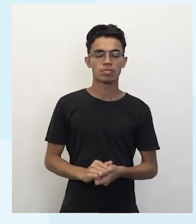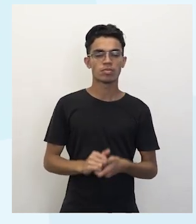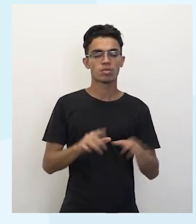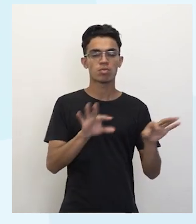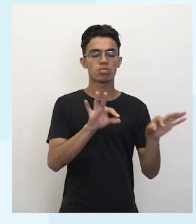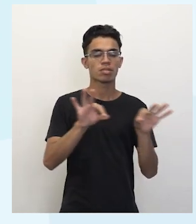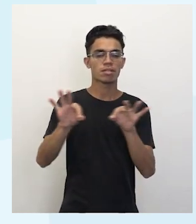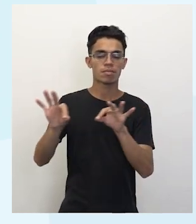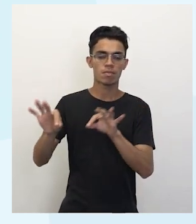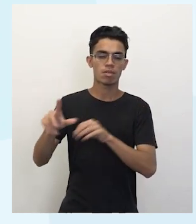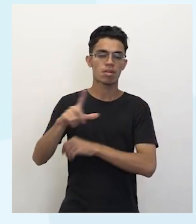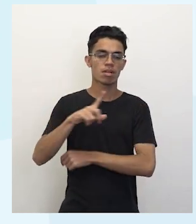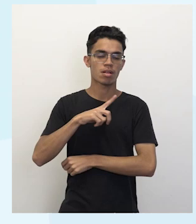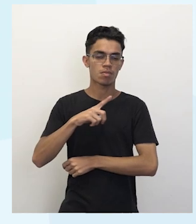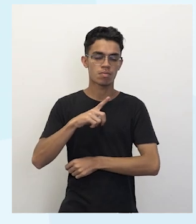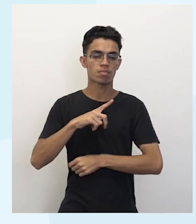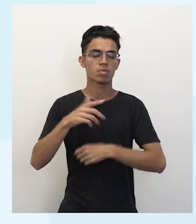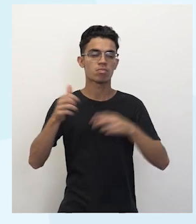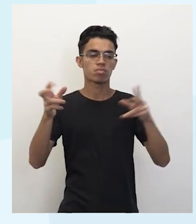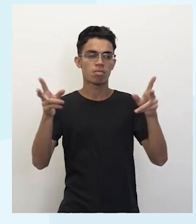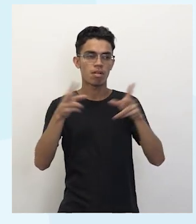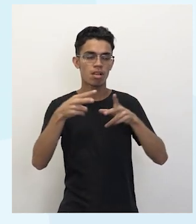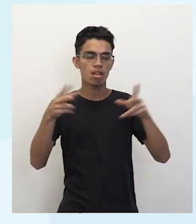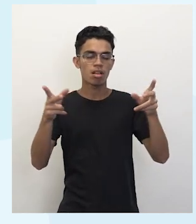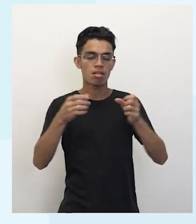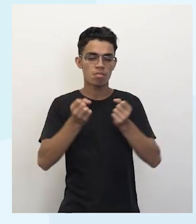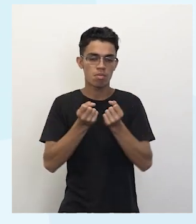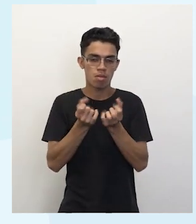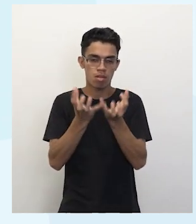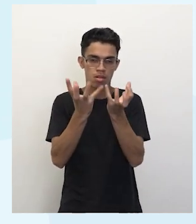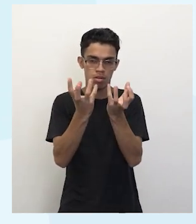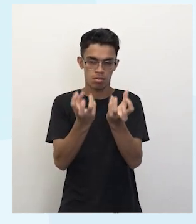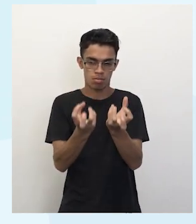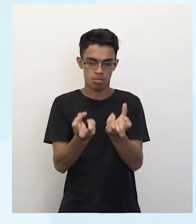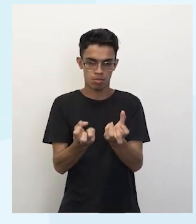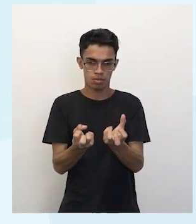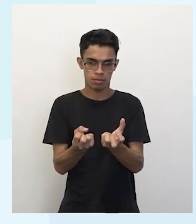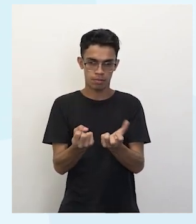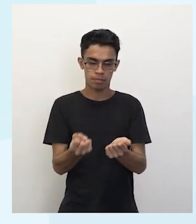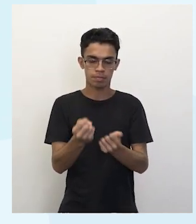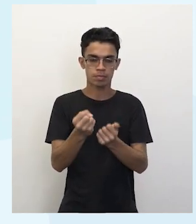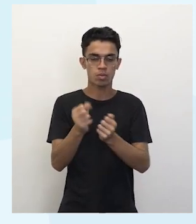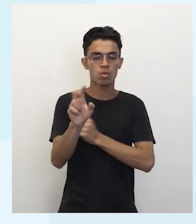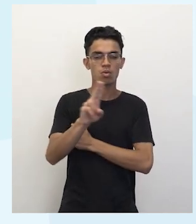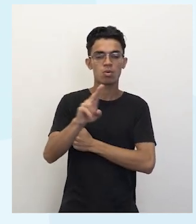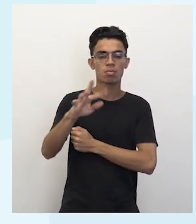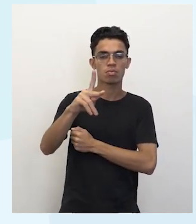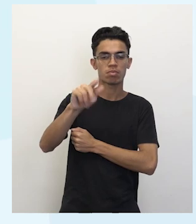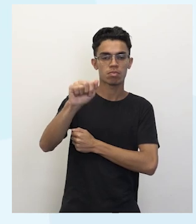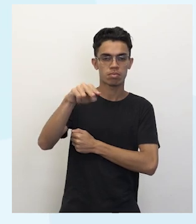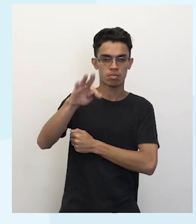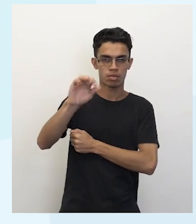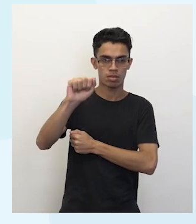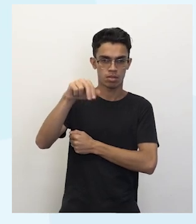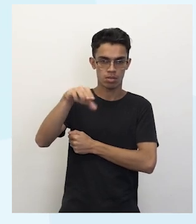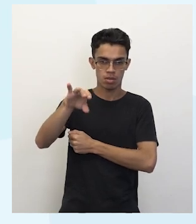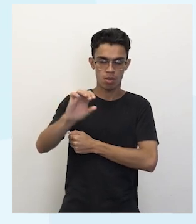de estiagem que é próprio aí desta região, a gente fala que isso é um pântano, né? E tem aí essa vegetação bem característica,